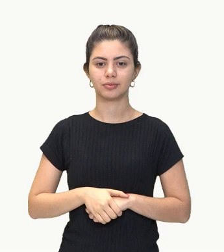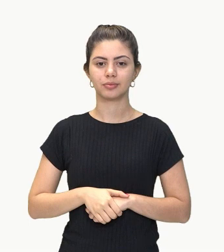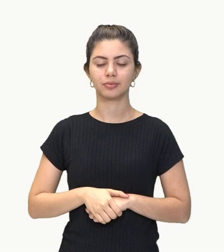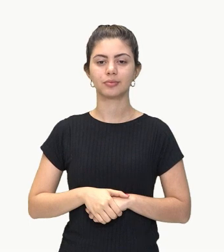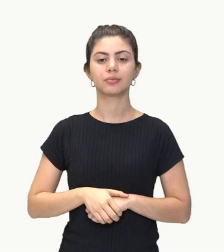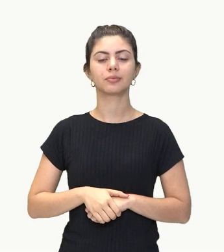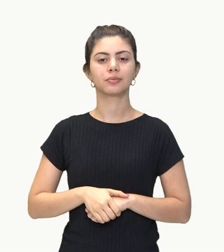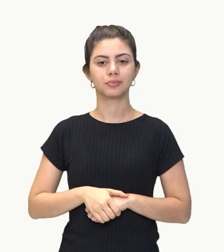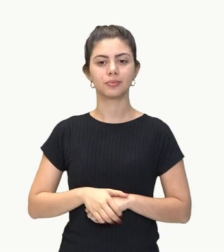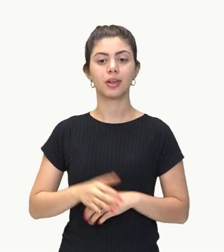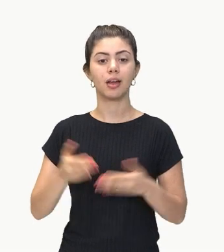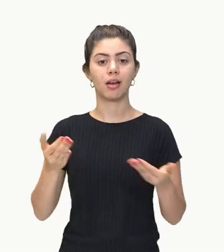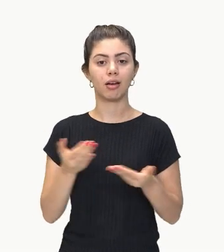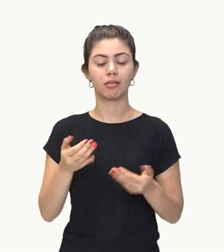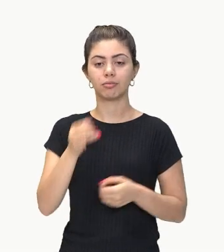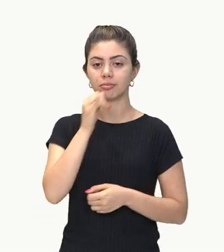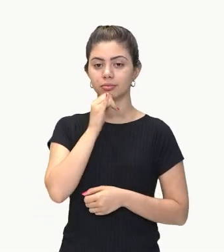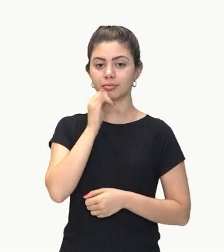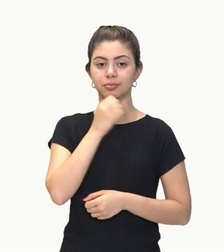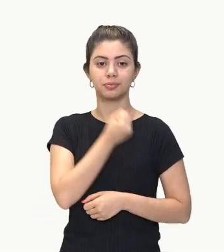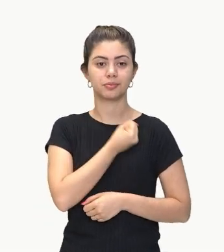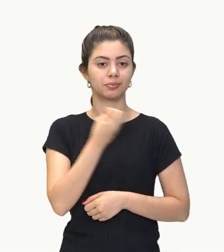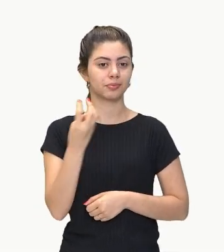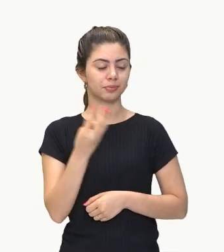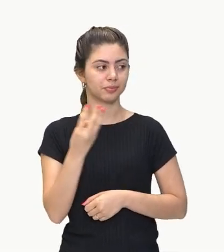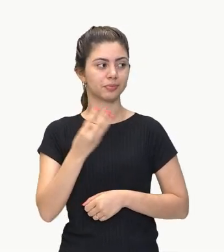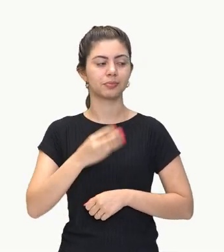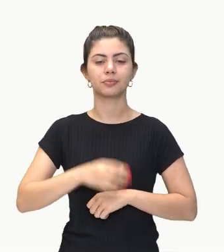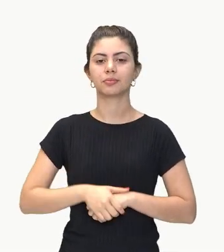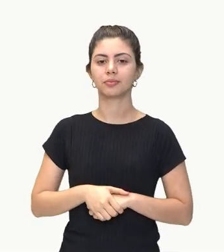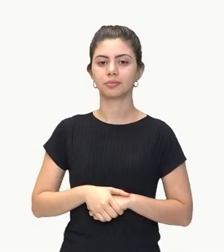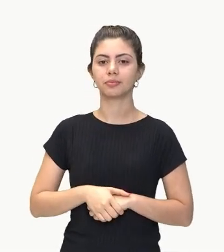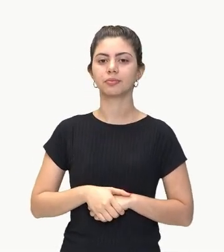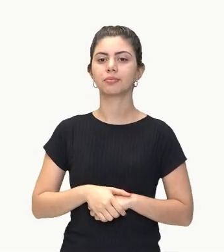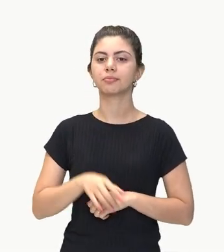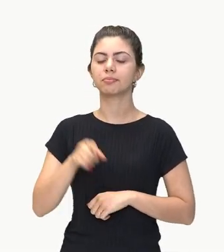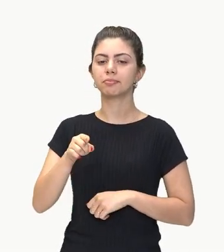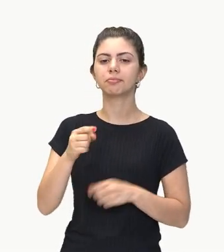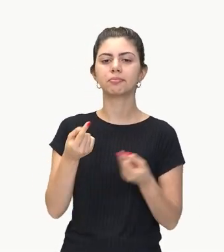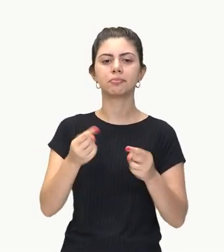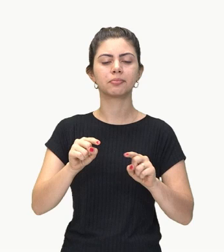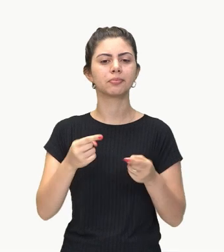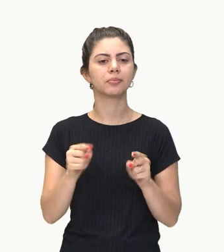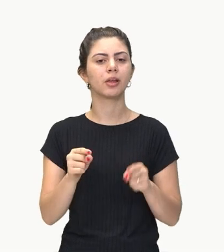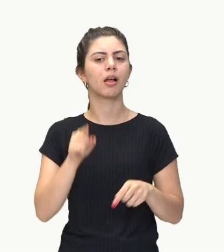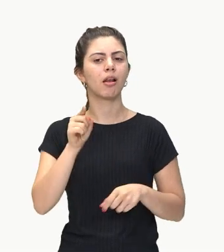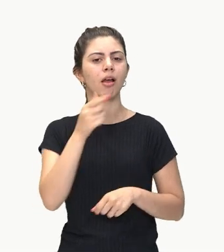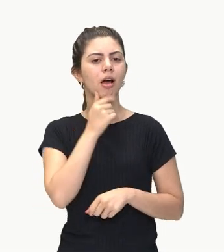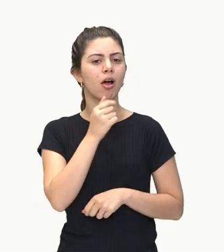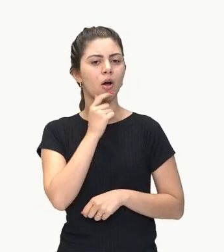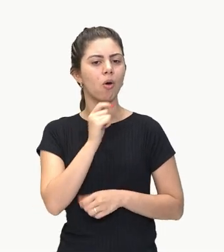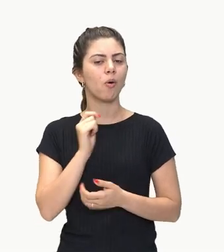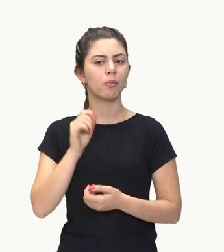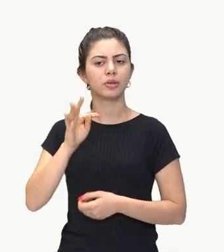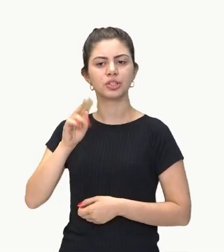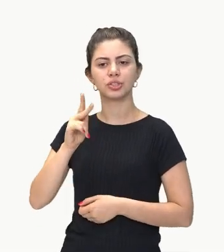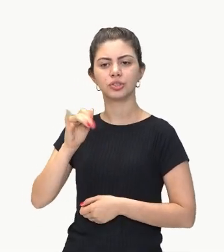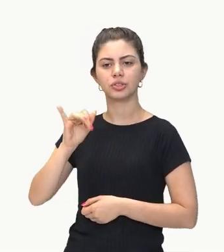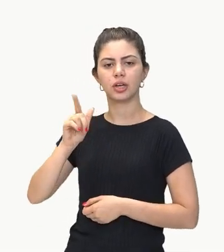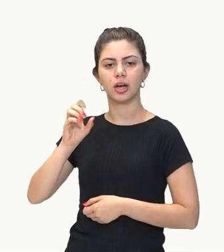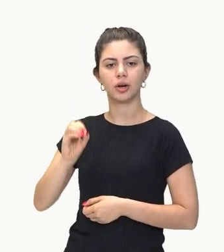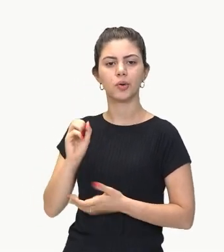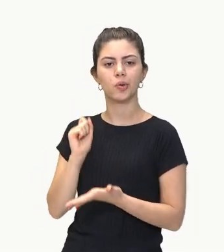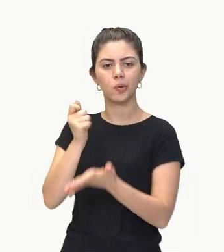Agora, vamos aqui ao exemplo 3. Para realizar um churrasco, Tiago comprou 3 quilos